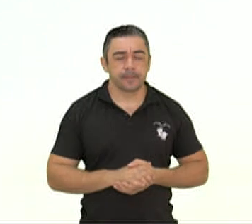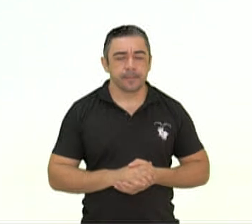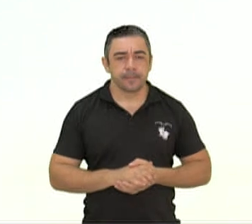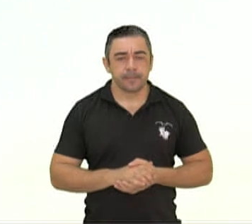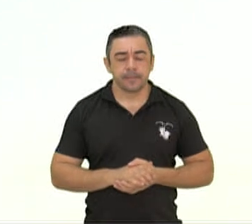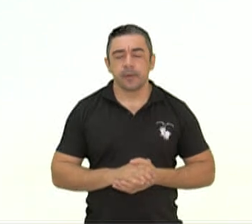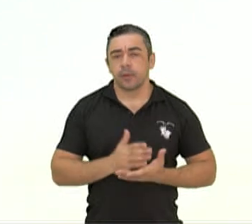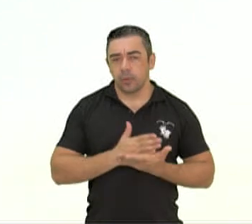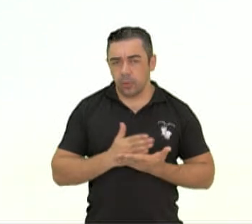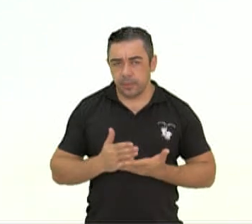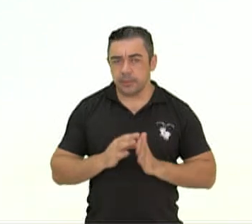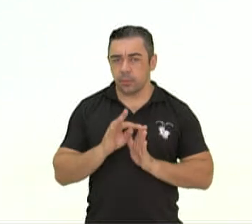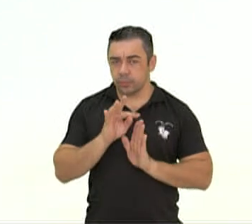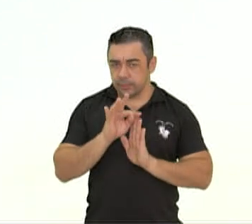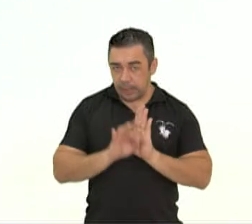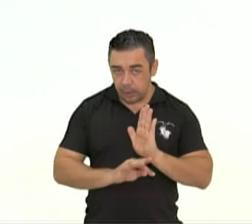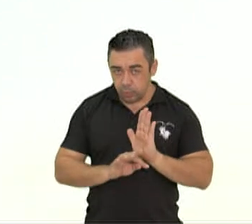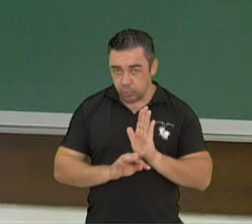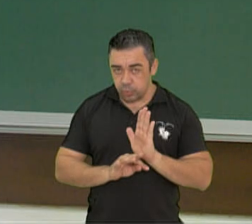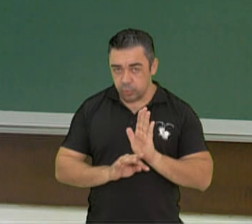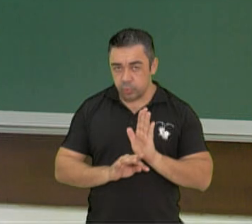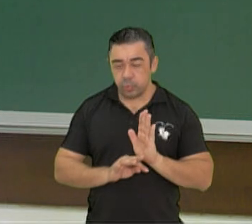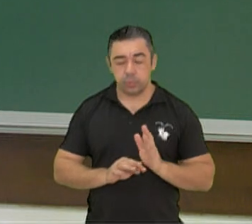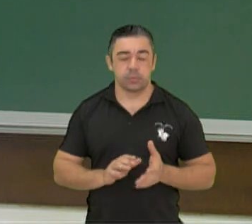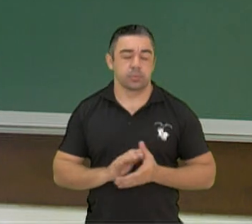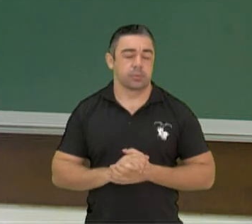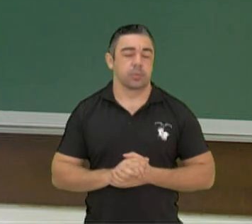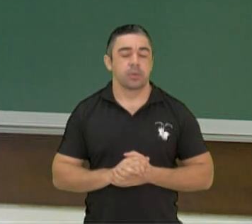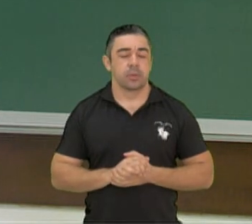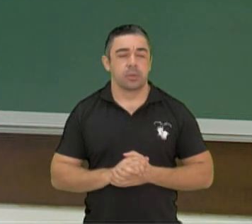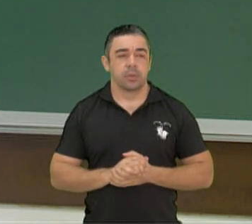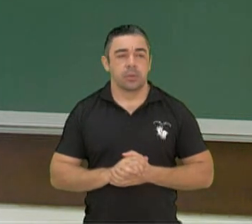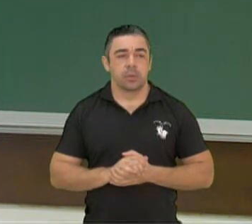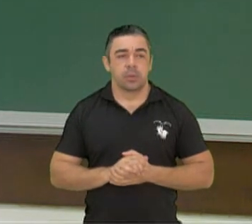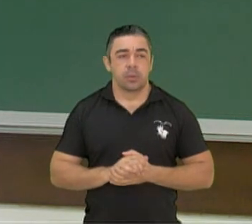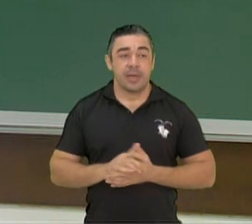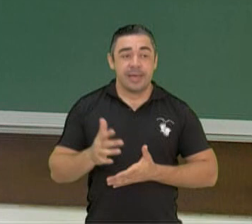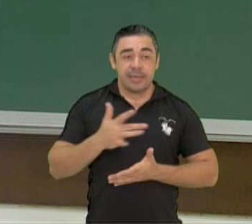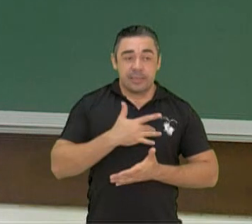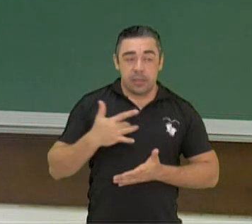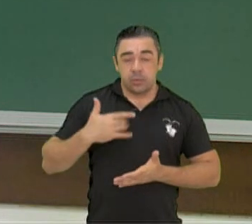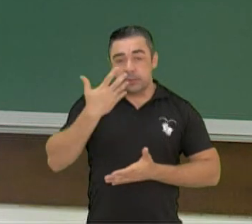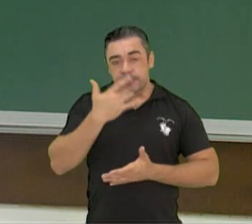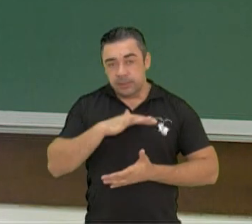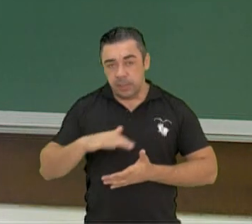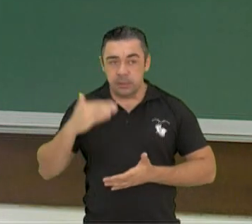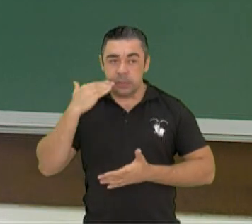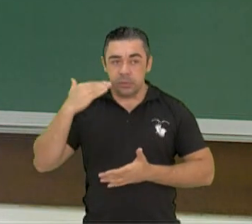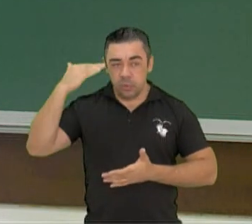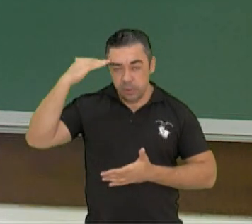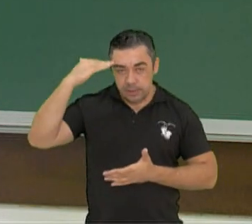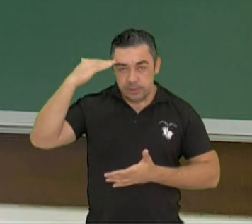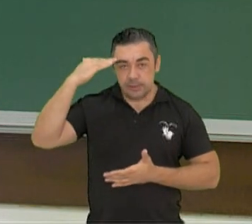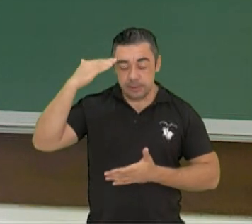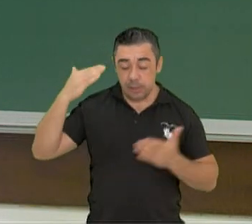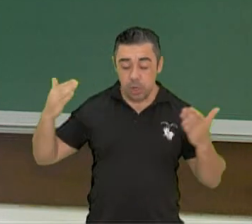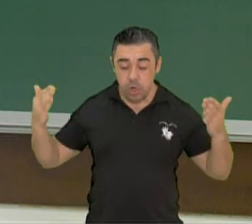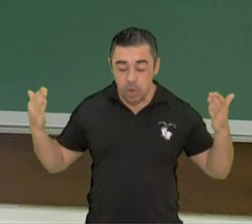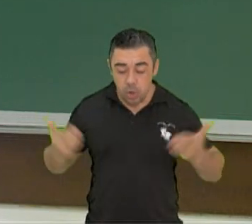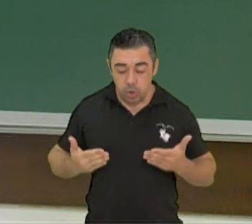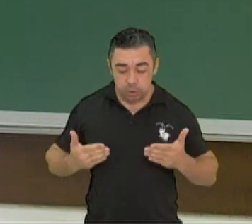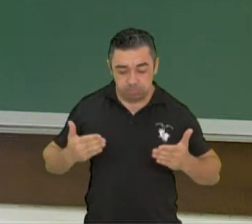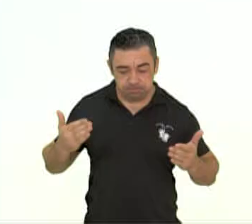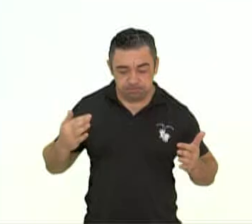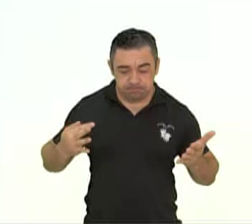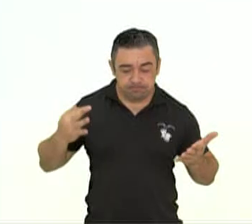Vamos lá começar com um textozinho, né? Então, vamos lá. Saúde de crianças e adolescentes na era